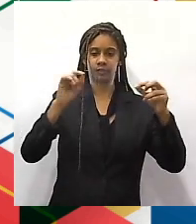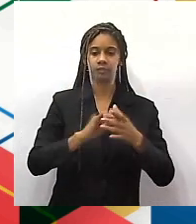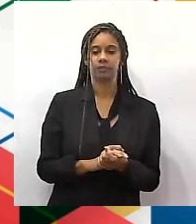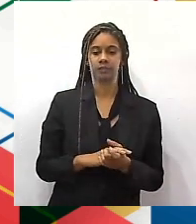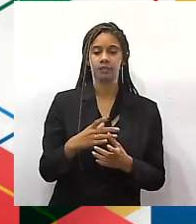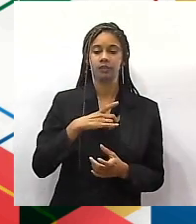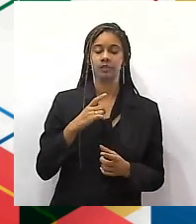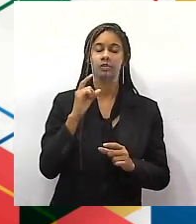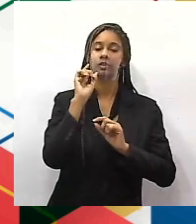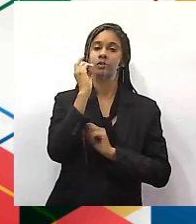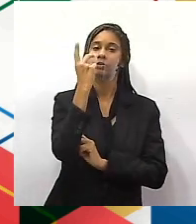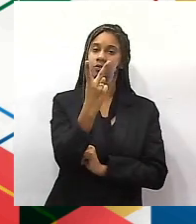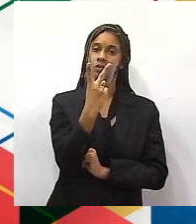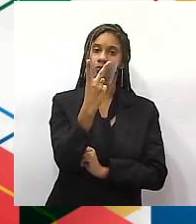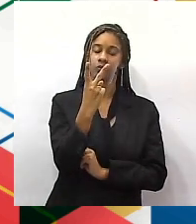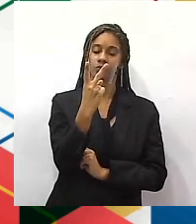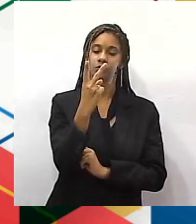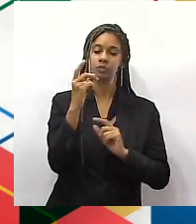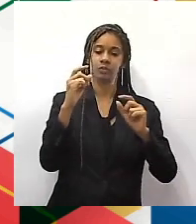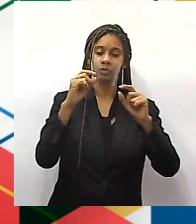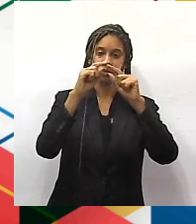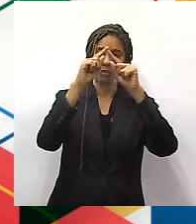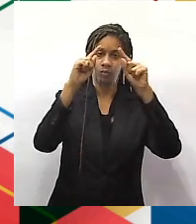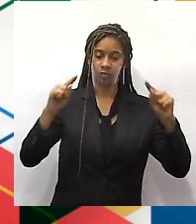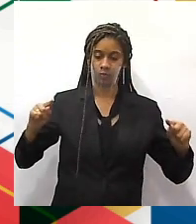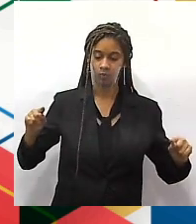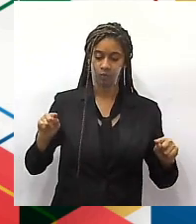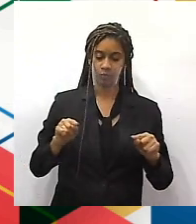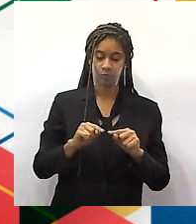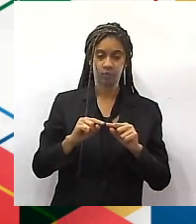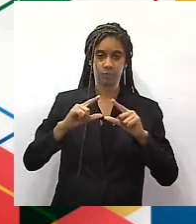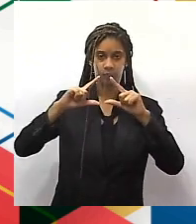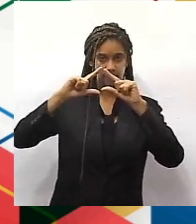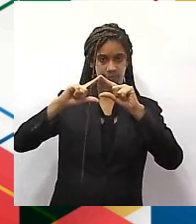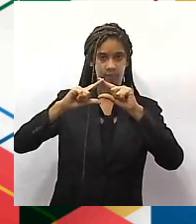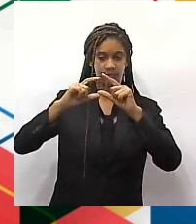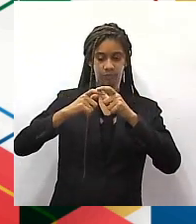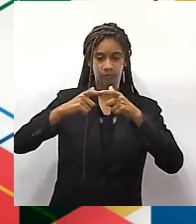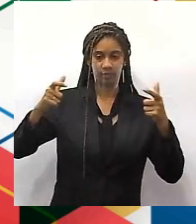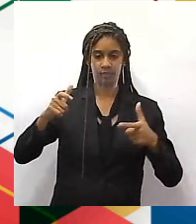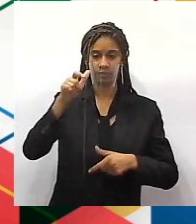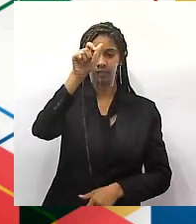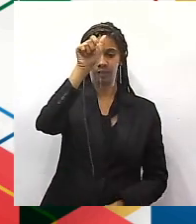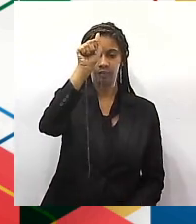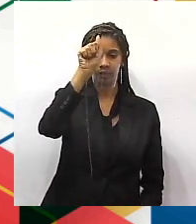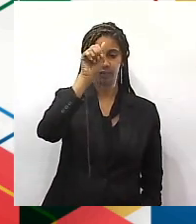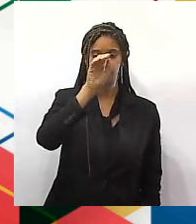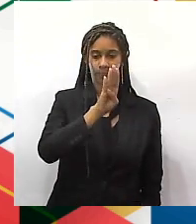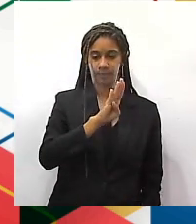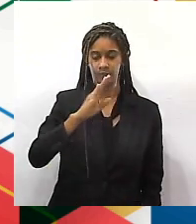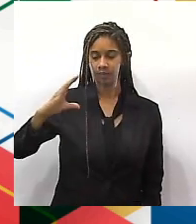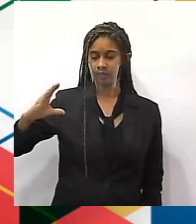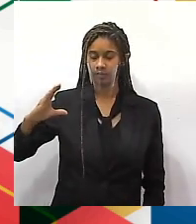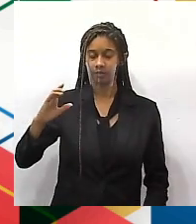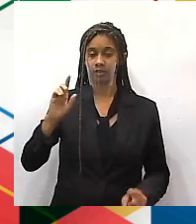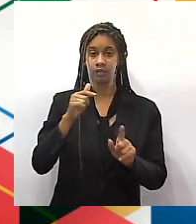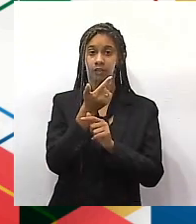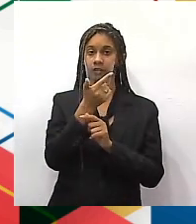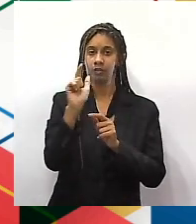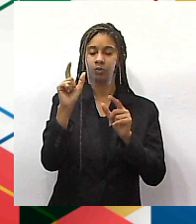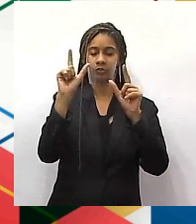dois triângulos. Um triângulo grande, que é o triângulo ABC, e um triângulo menor, que é o triângulo